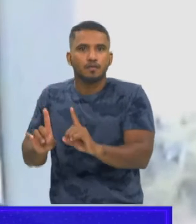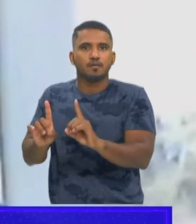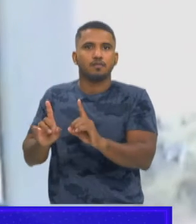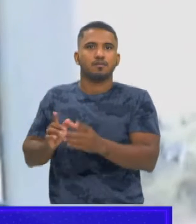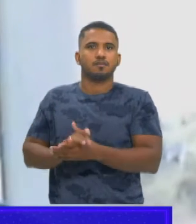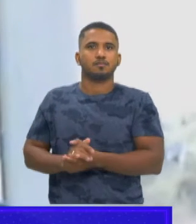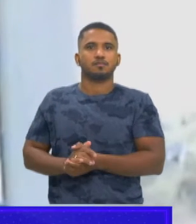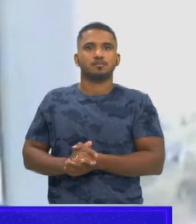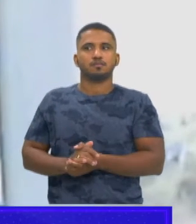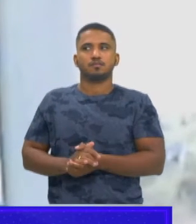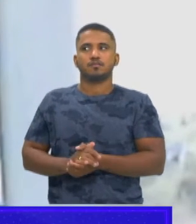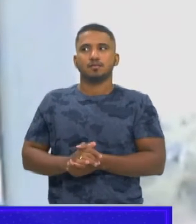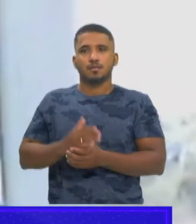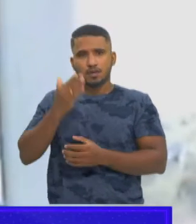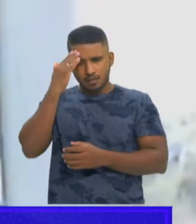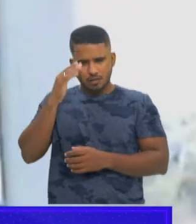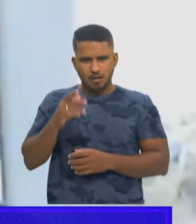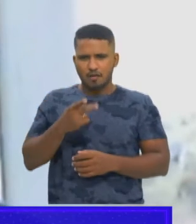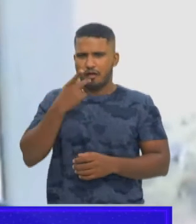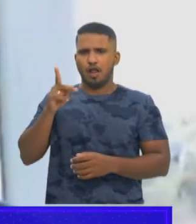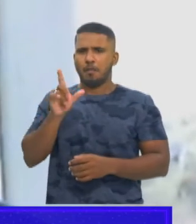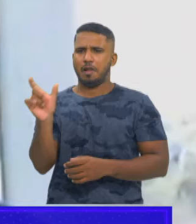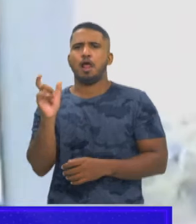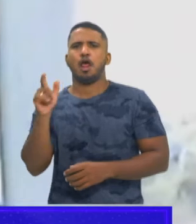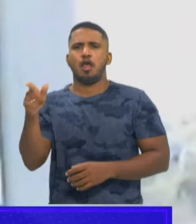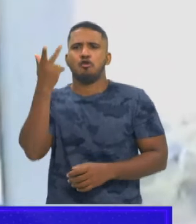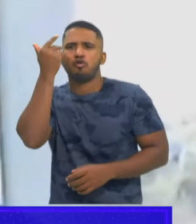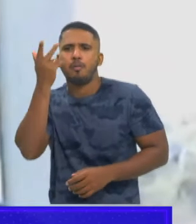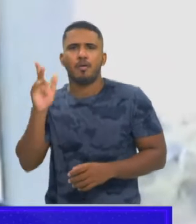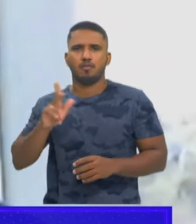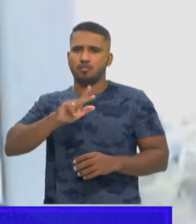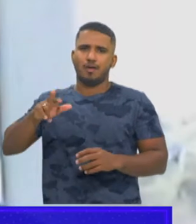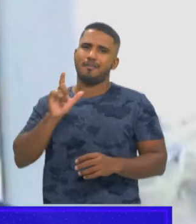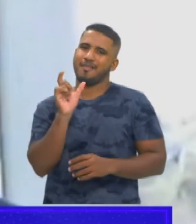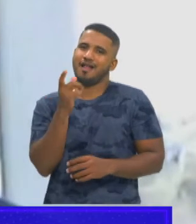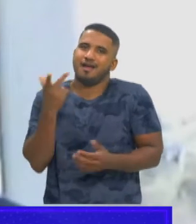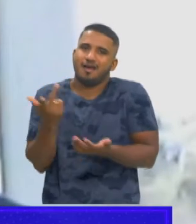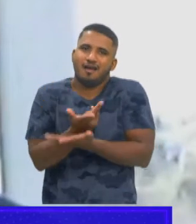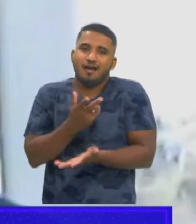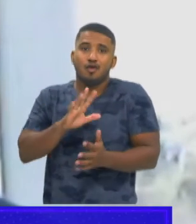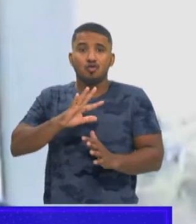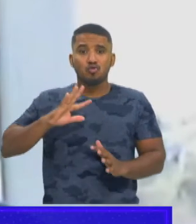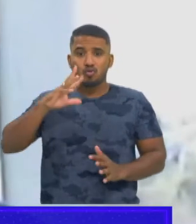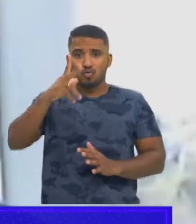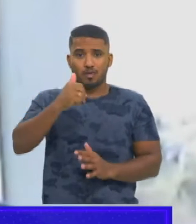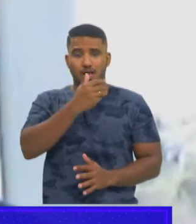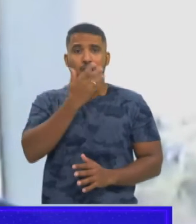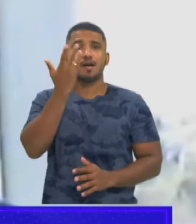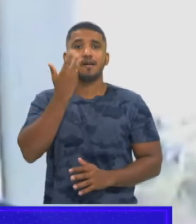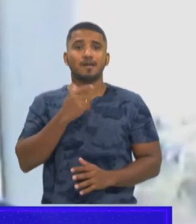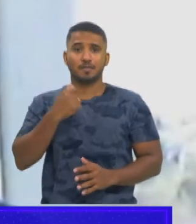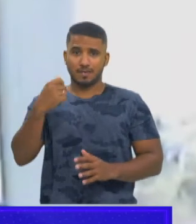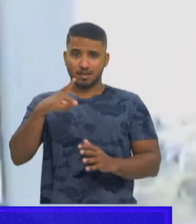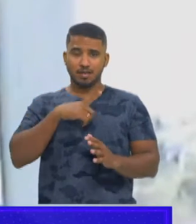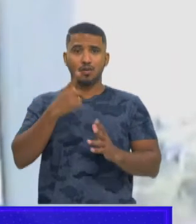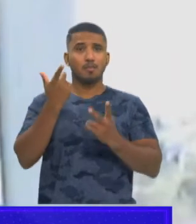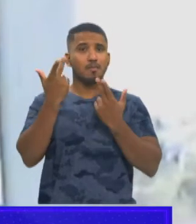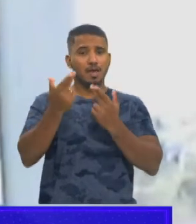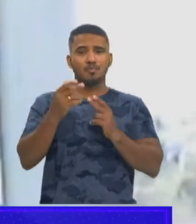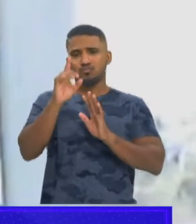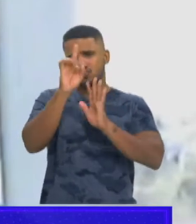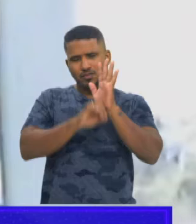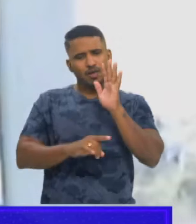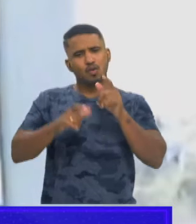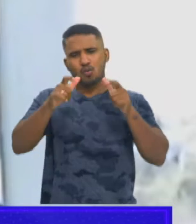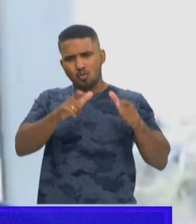crianças com deficiências e, entre aspas, pessoas de crianças ditas como normais. São expressões, inclusive, erradas que